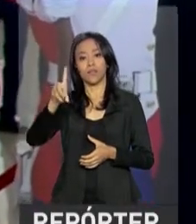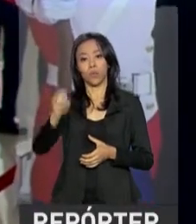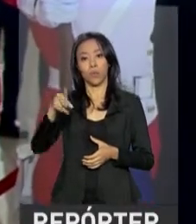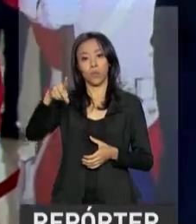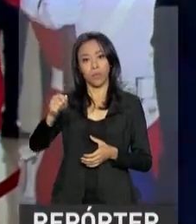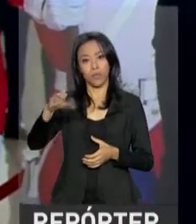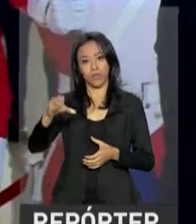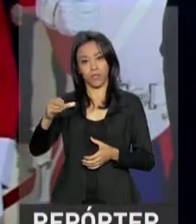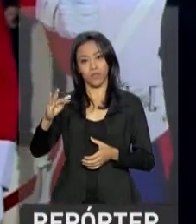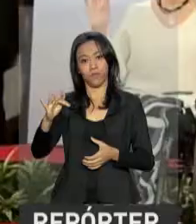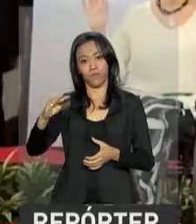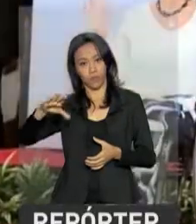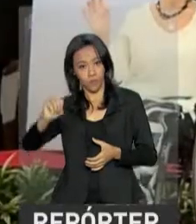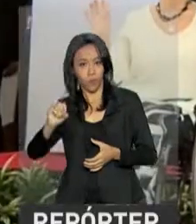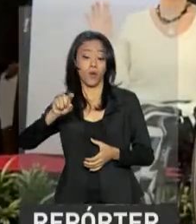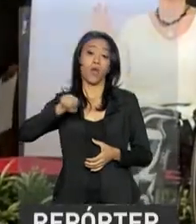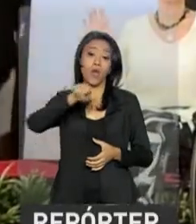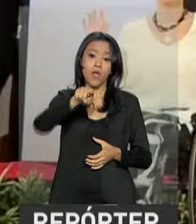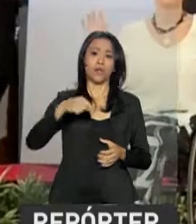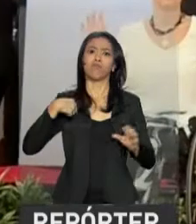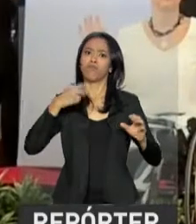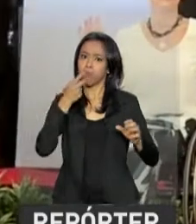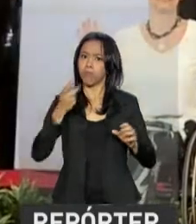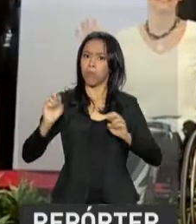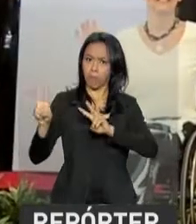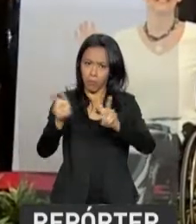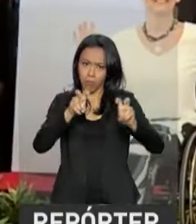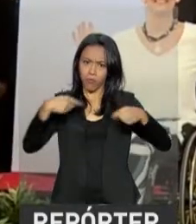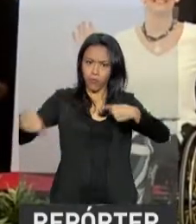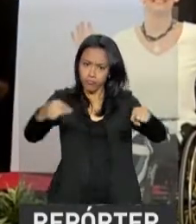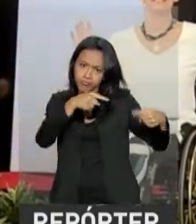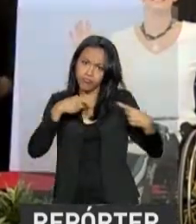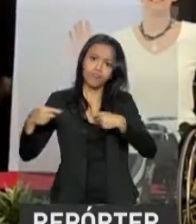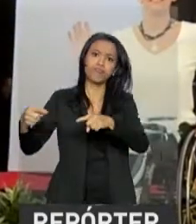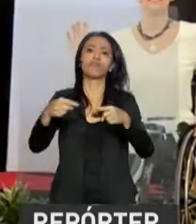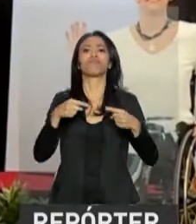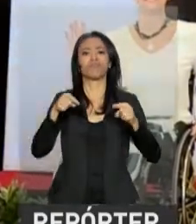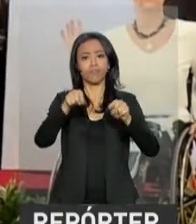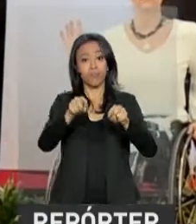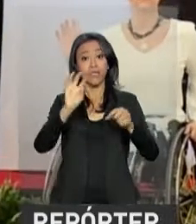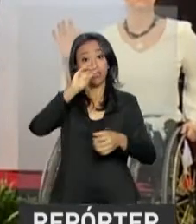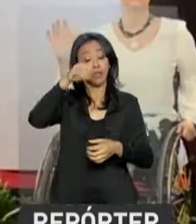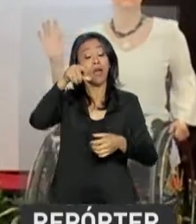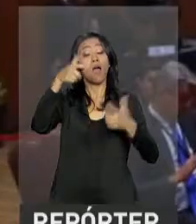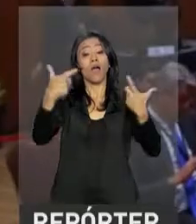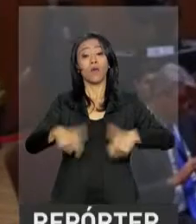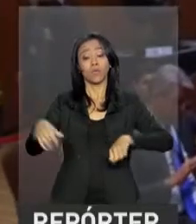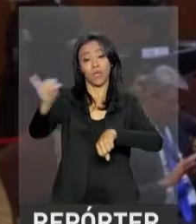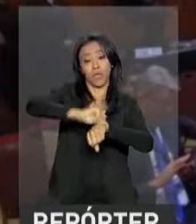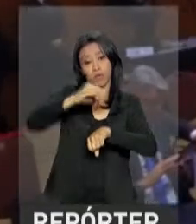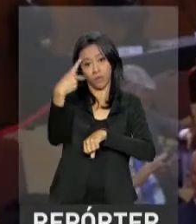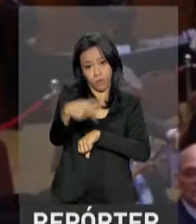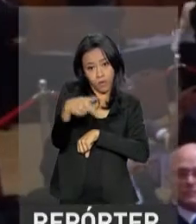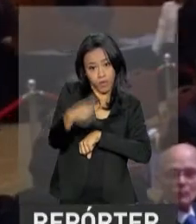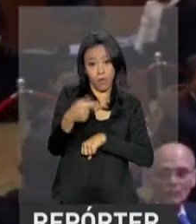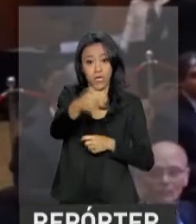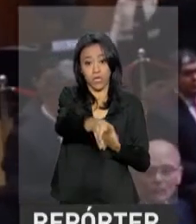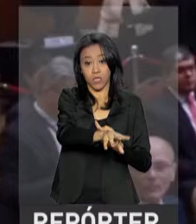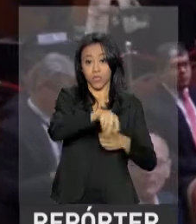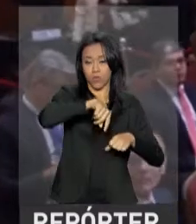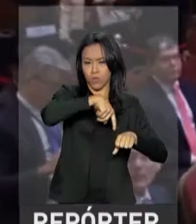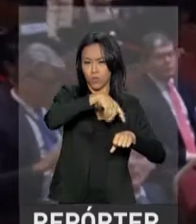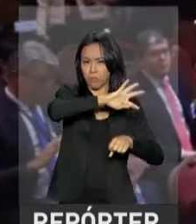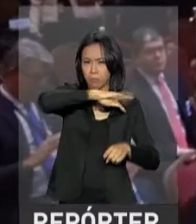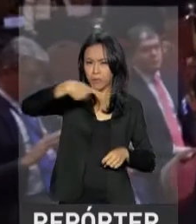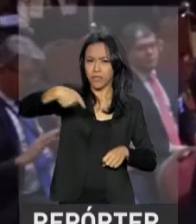e peru recebeu destaque nas discussões da cúpula de presidentes do mercosul em assunção no paraguai líderes dos países que formam